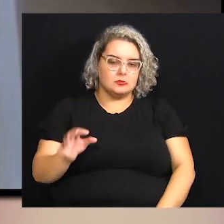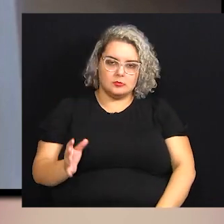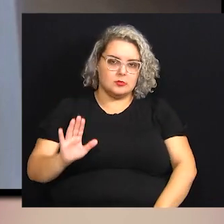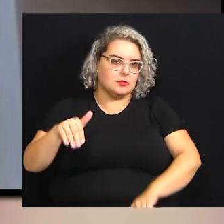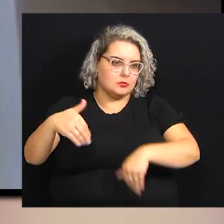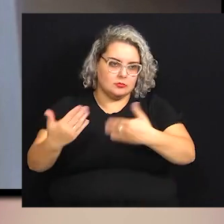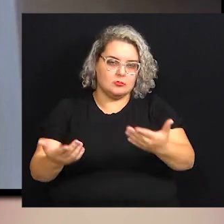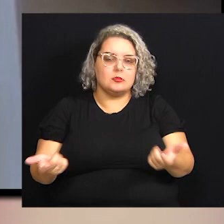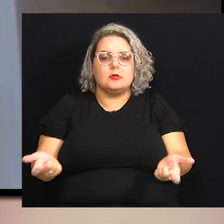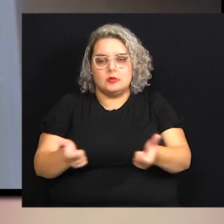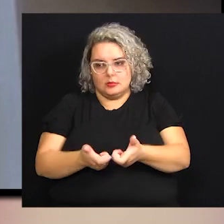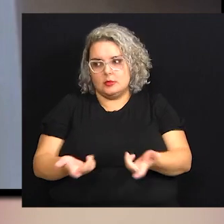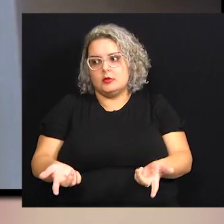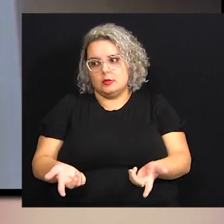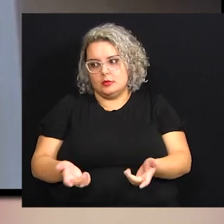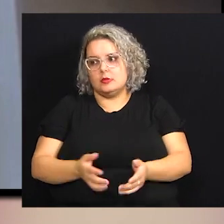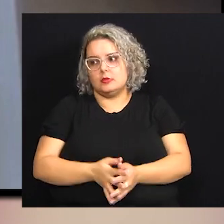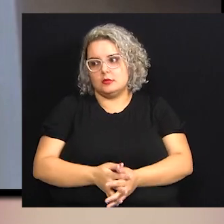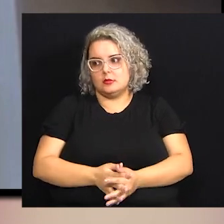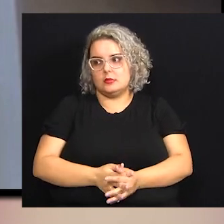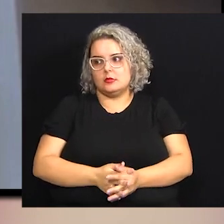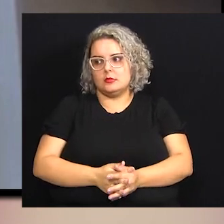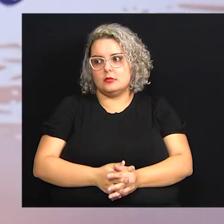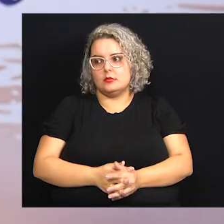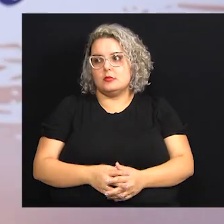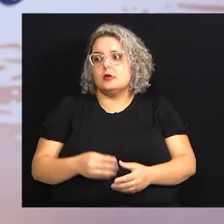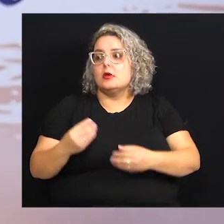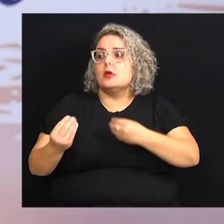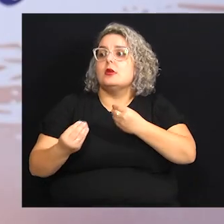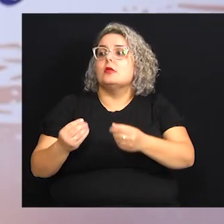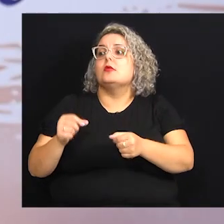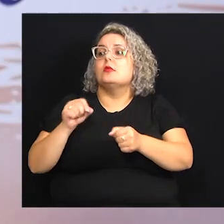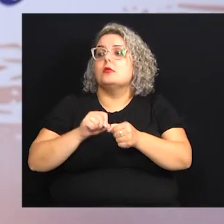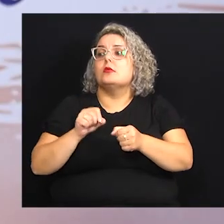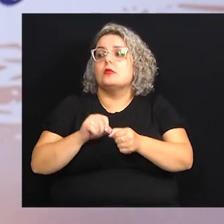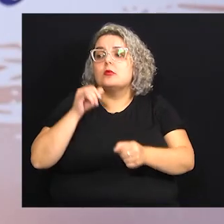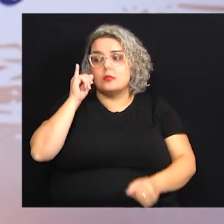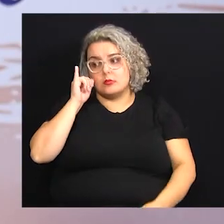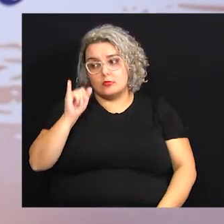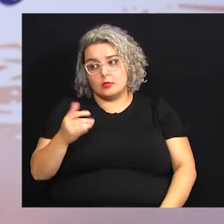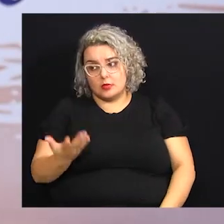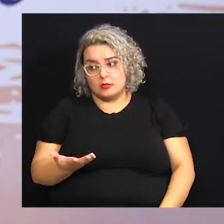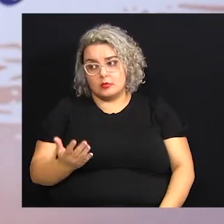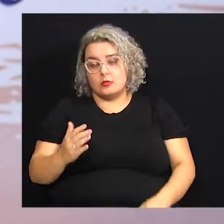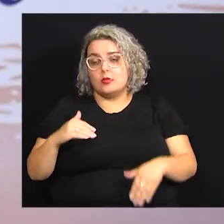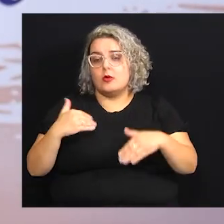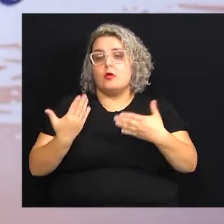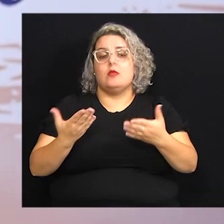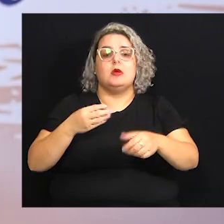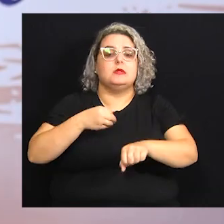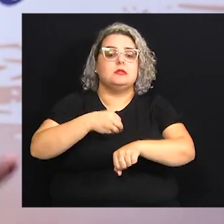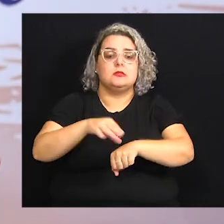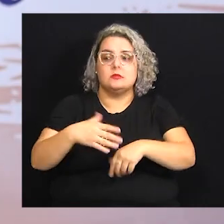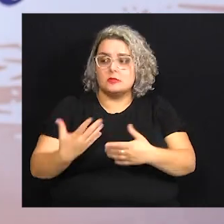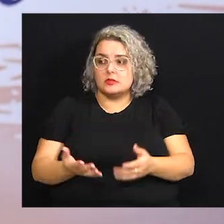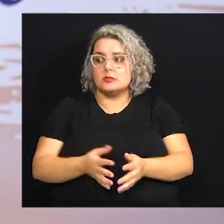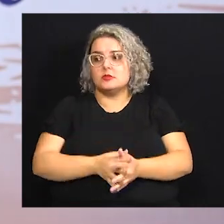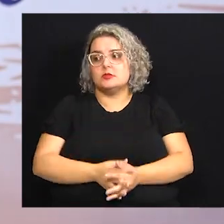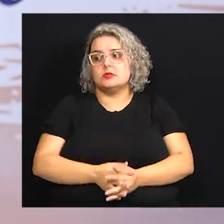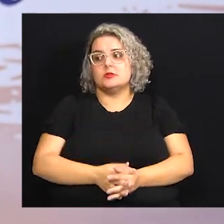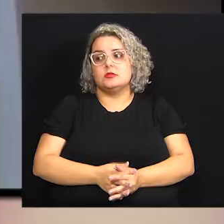cerca de 5%, cai bastante. E como que faz para evitar? Quais são